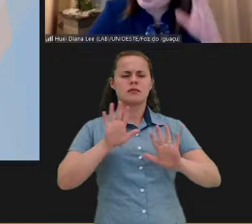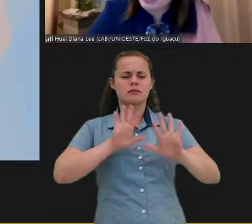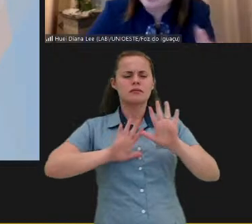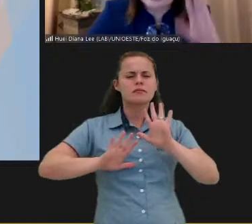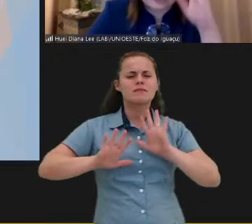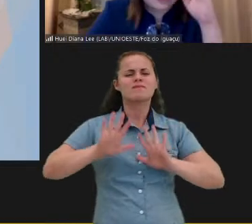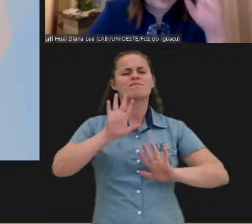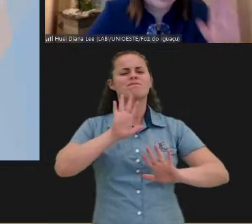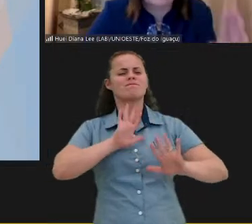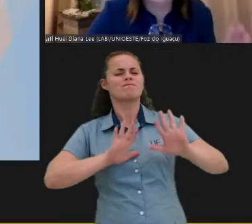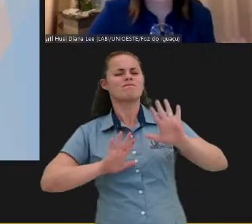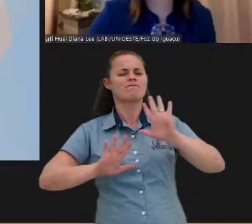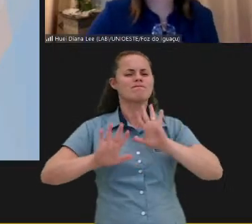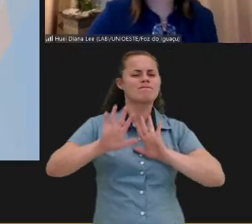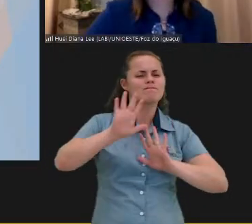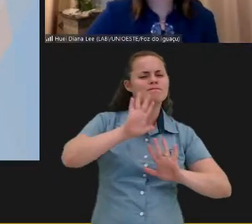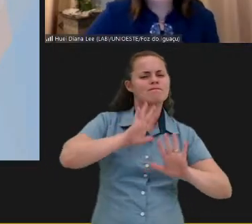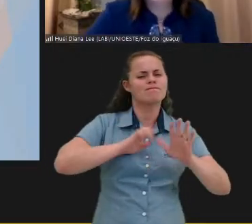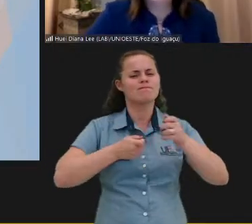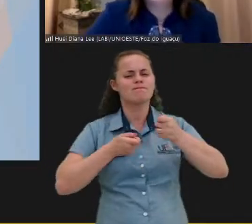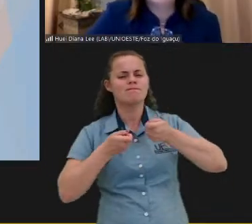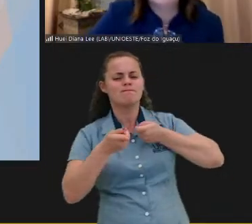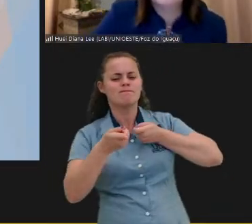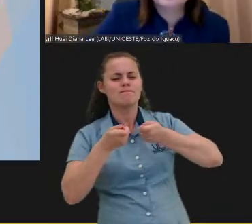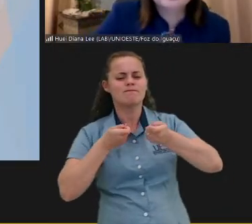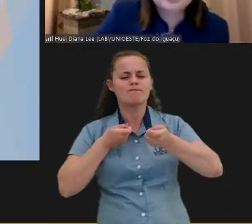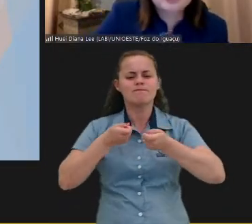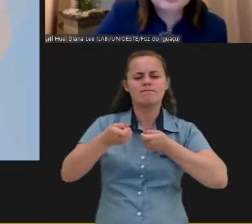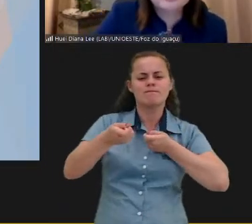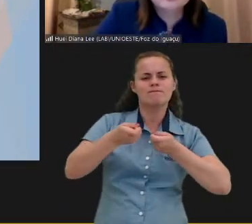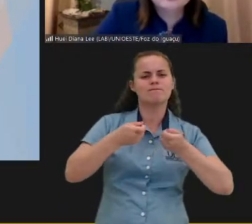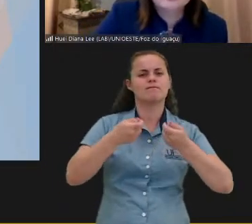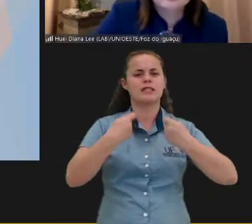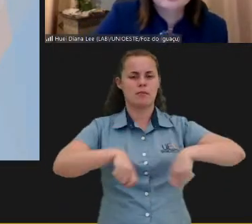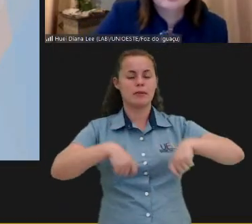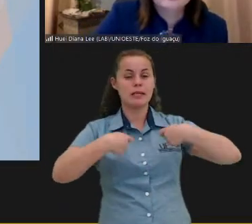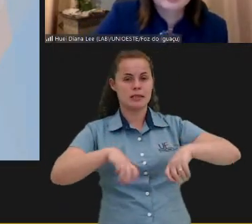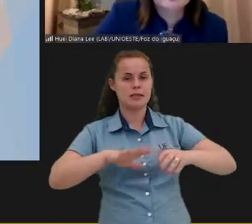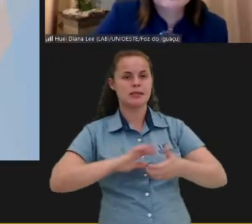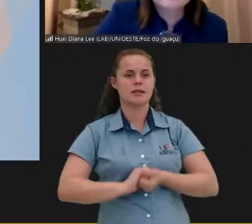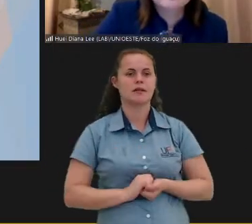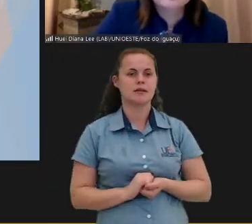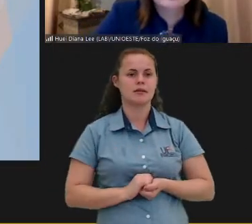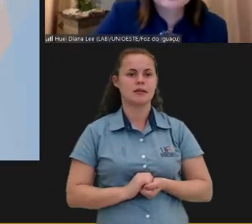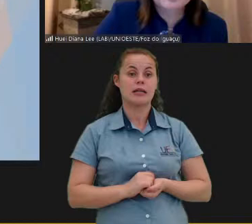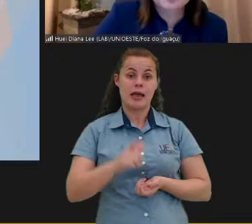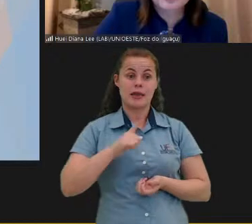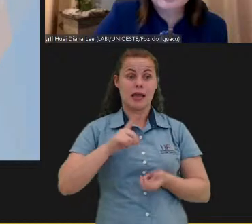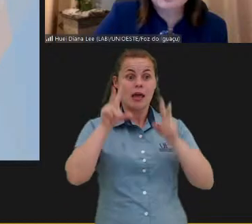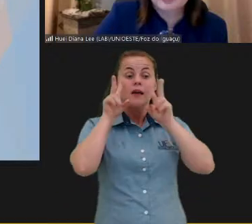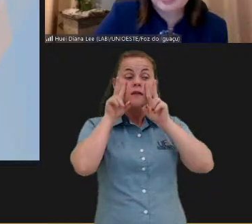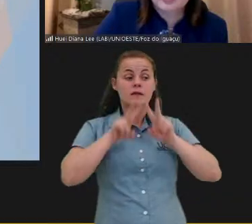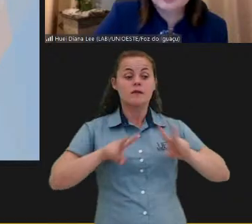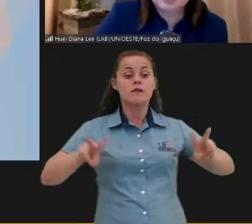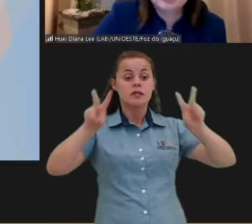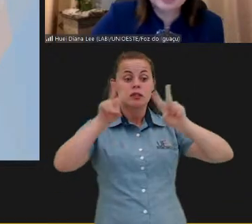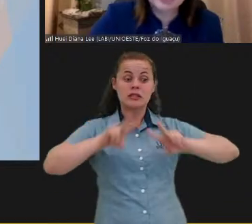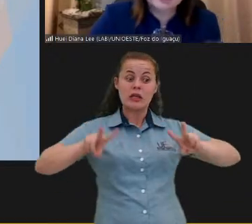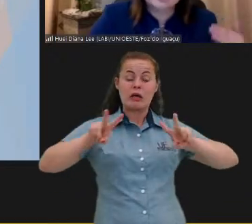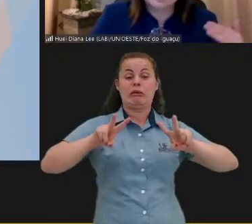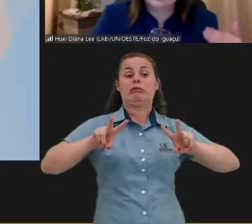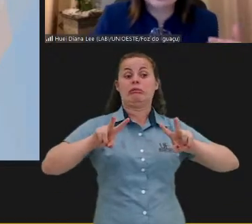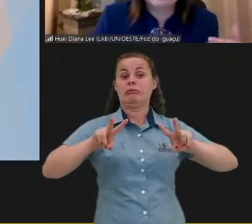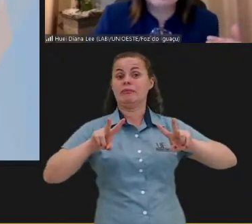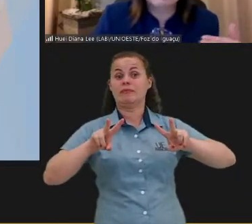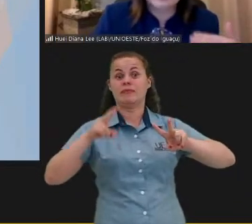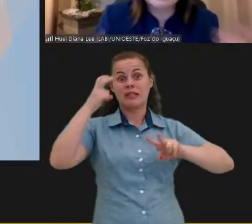tem que monitorar isso, tem que ter cuidado, né? A gente tem uma visão talvez um pouco equivocada de